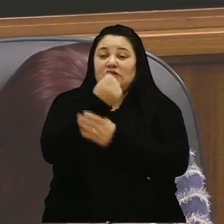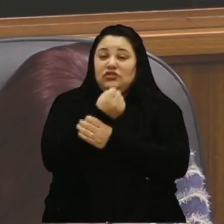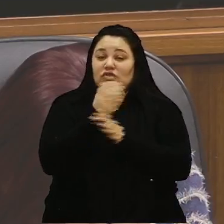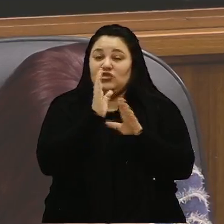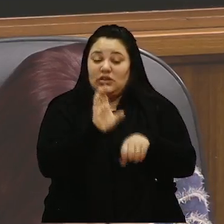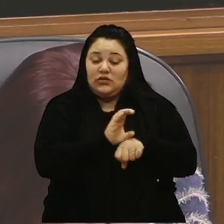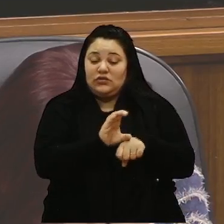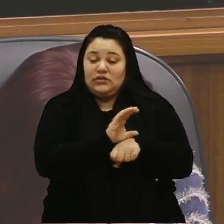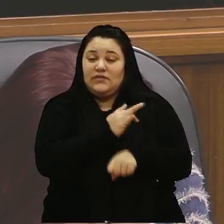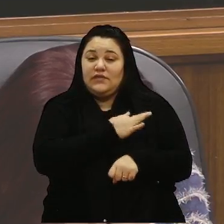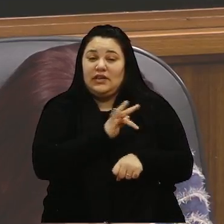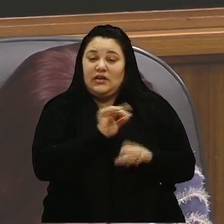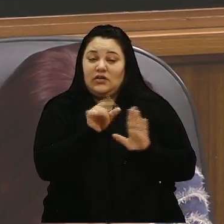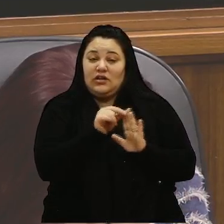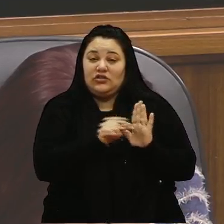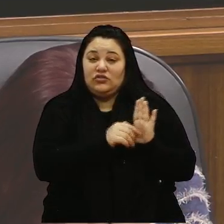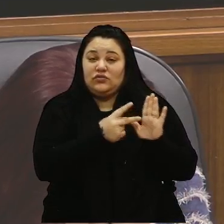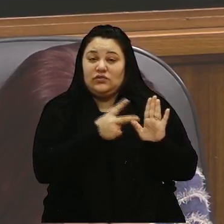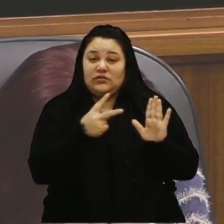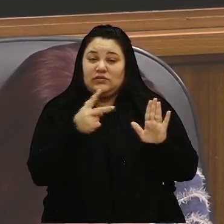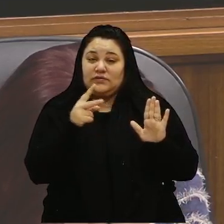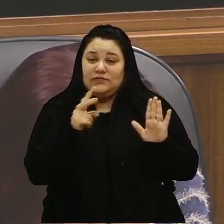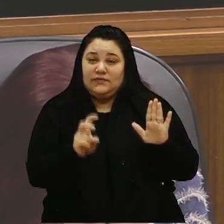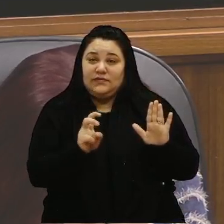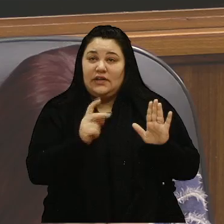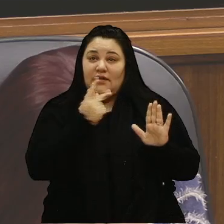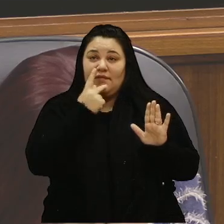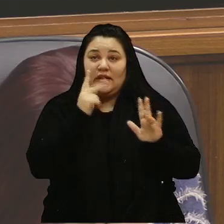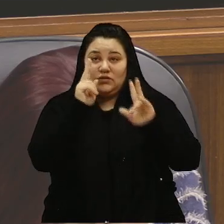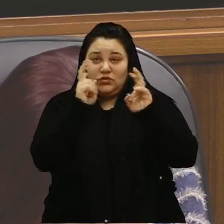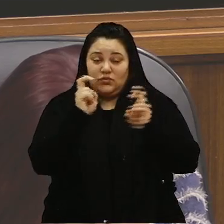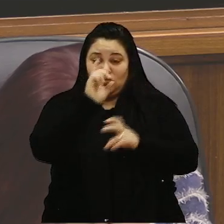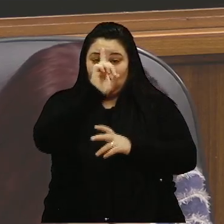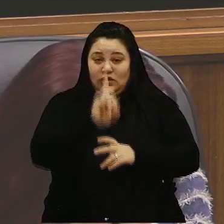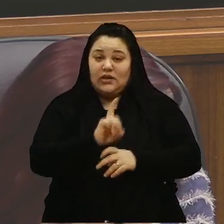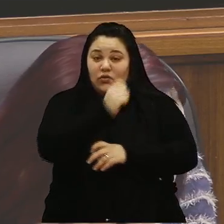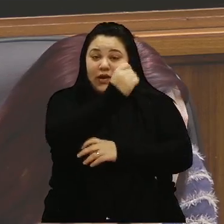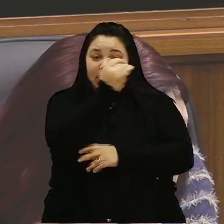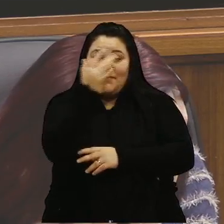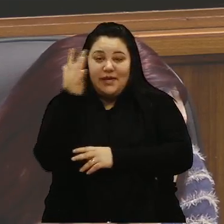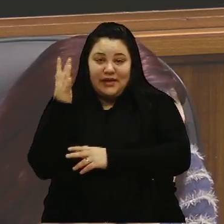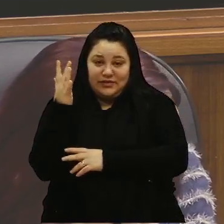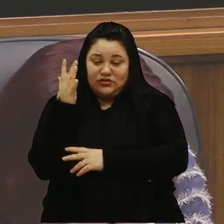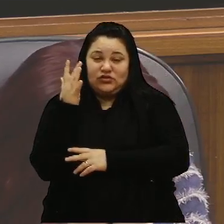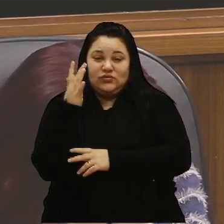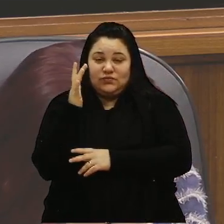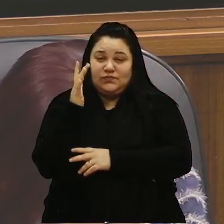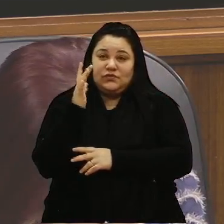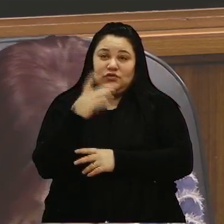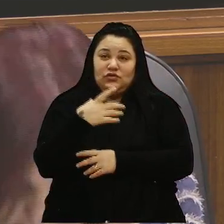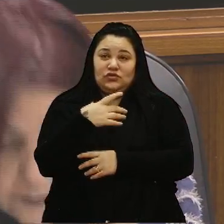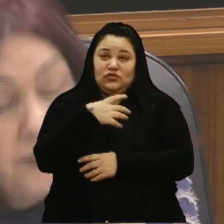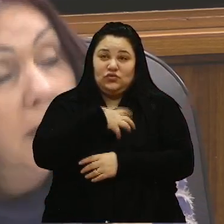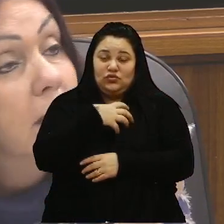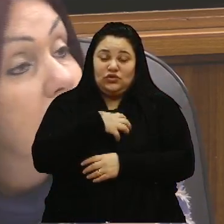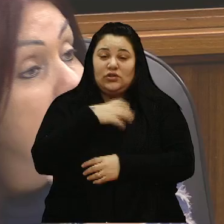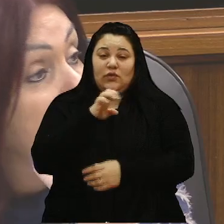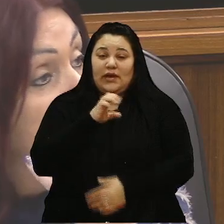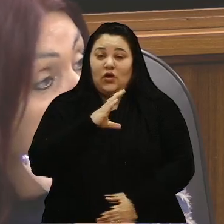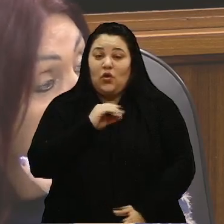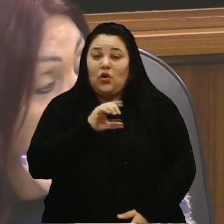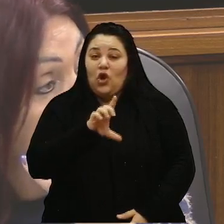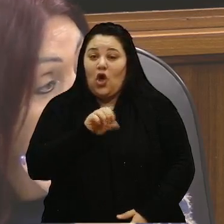no artigo 225, que consagra o direito do meio ambiente ecologicamente equilibrado.